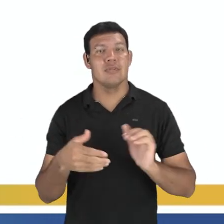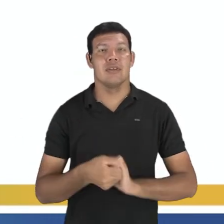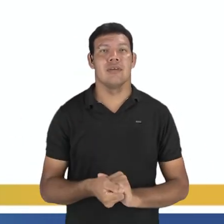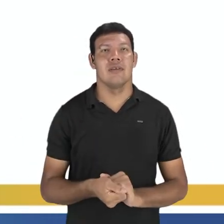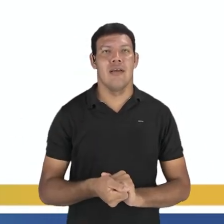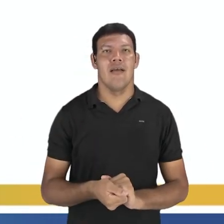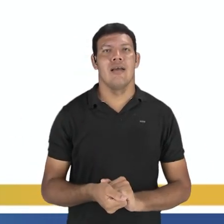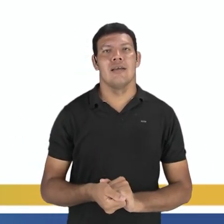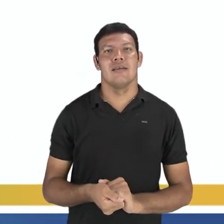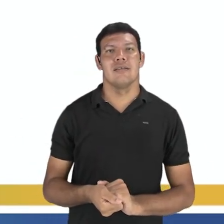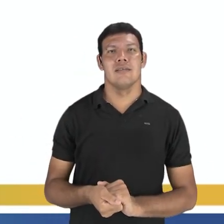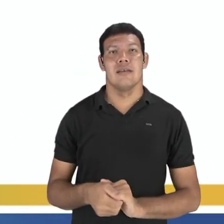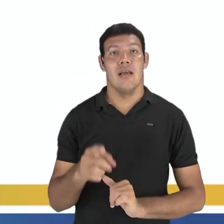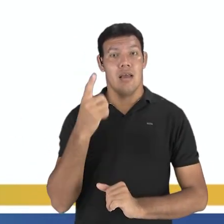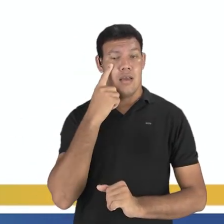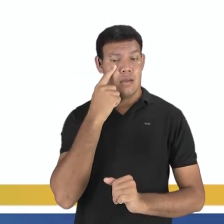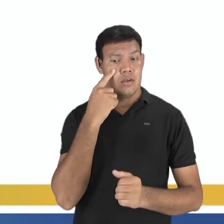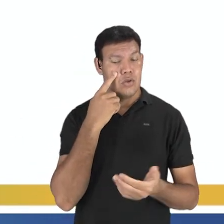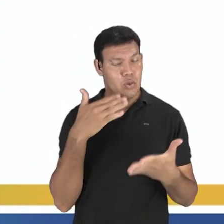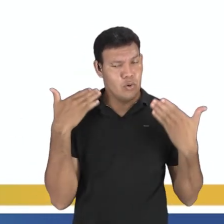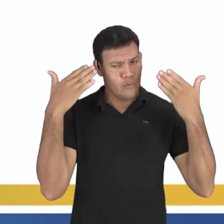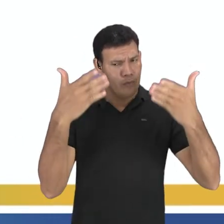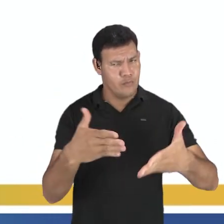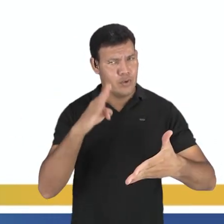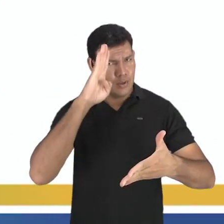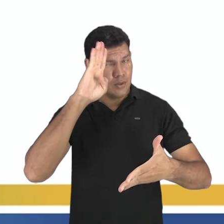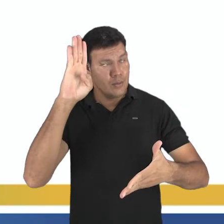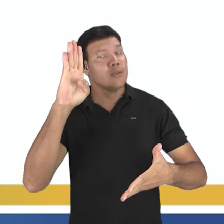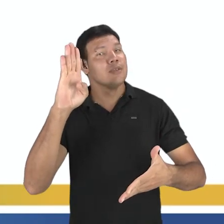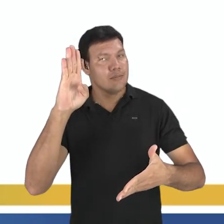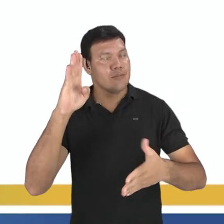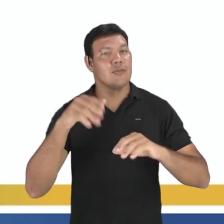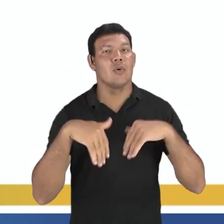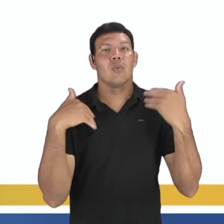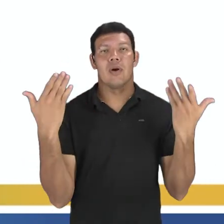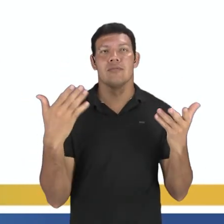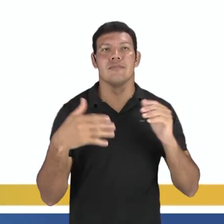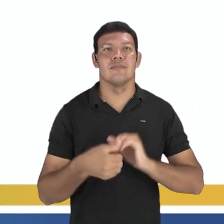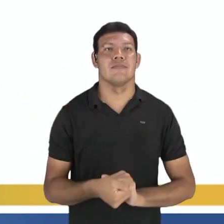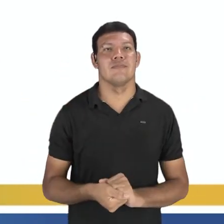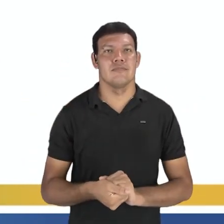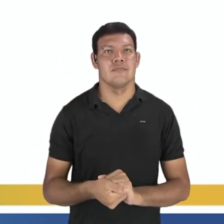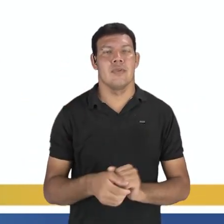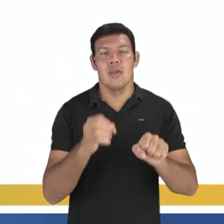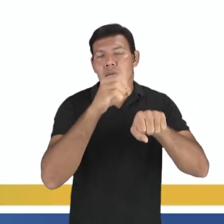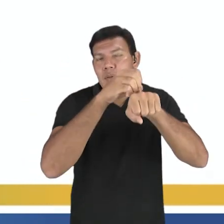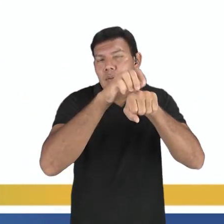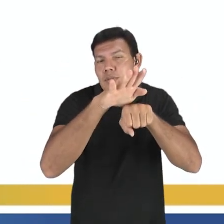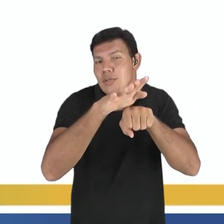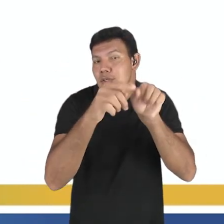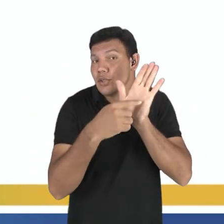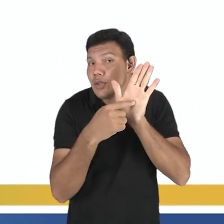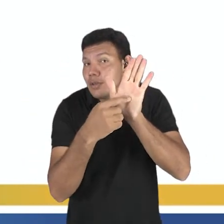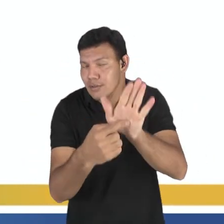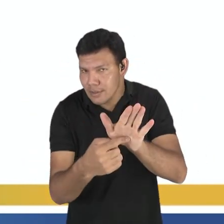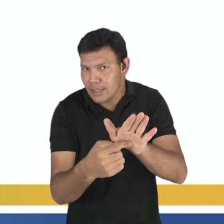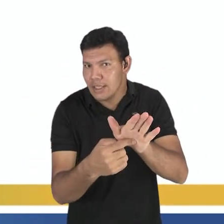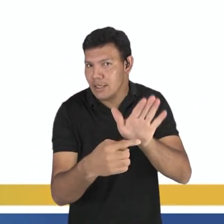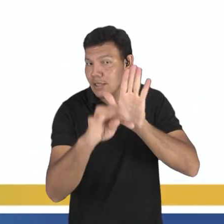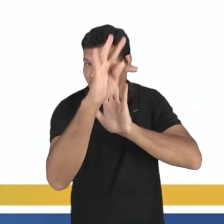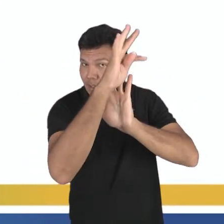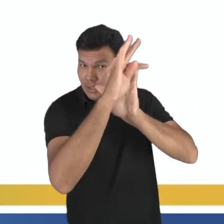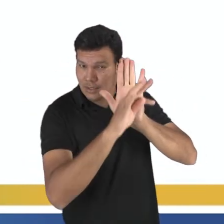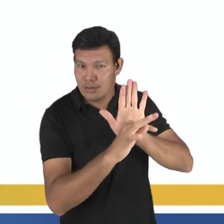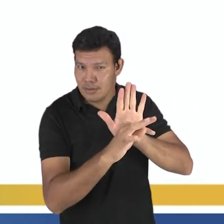bacana. Agora vamos verificar qual é a ideia central dele, que isso é o mais importante também. Eu tenho uma dica para você. Veja que